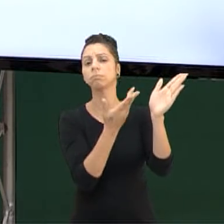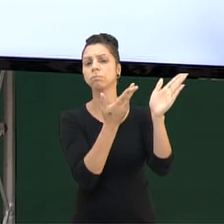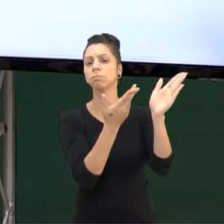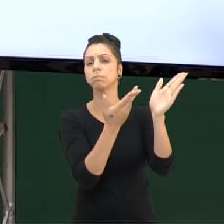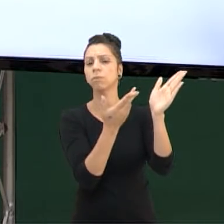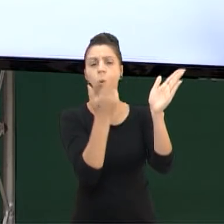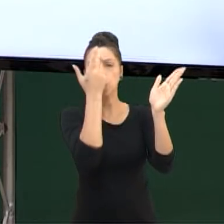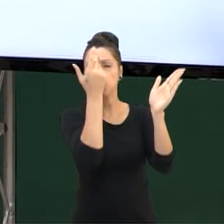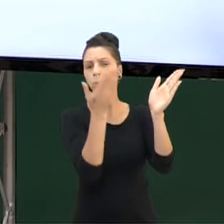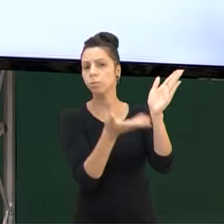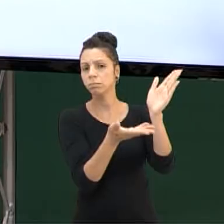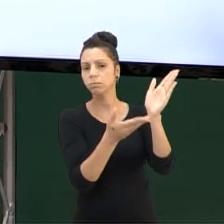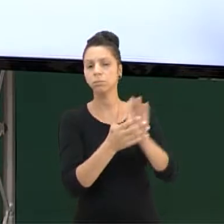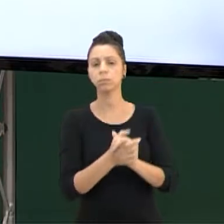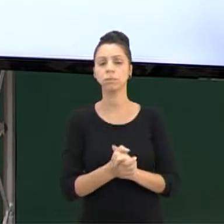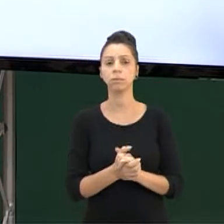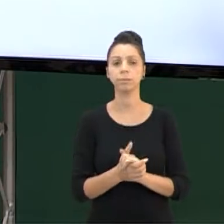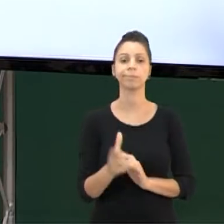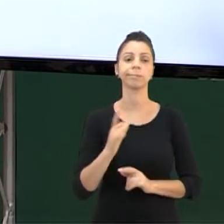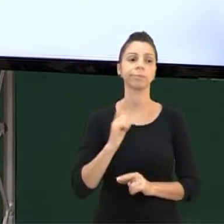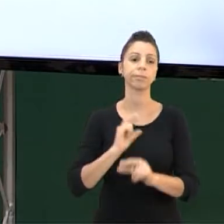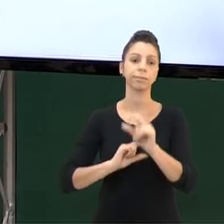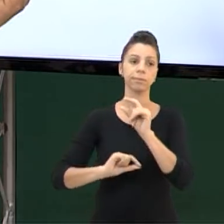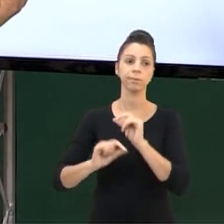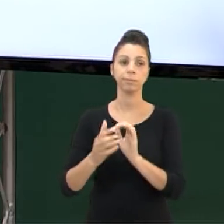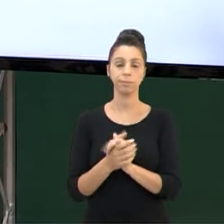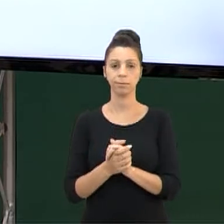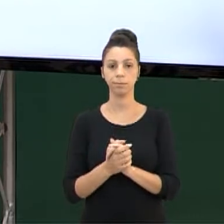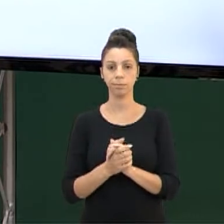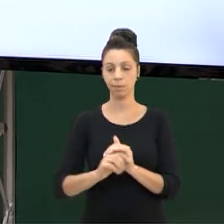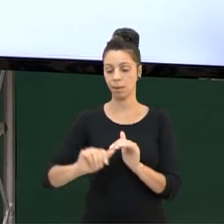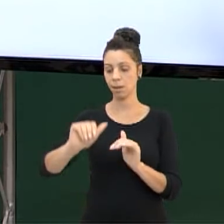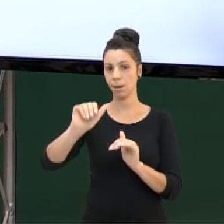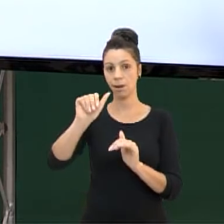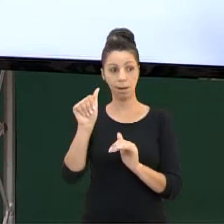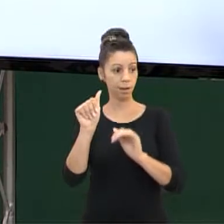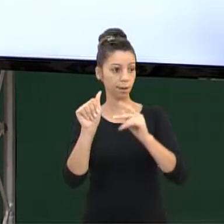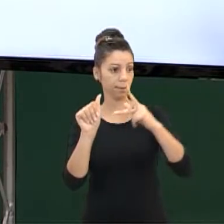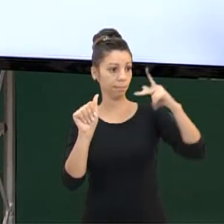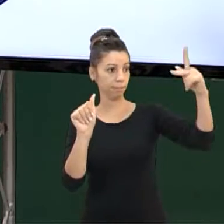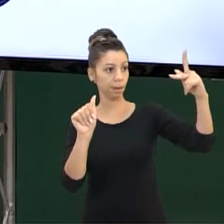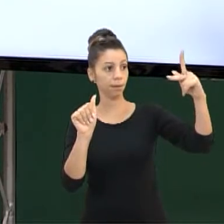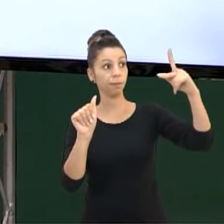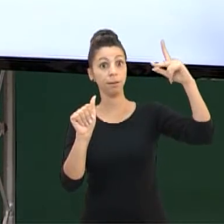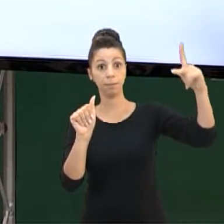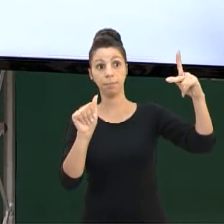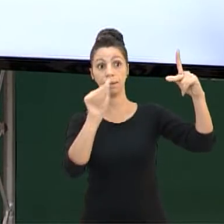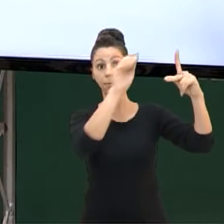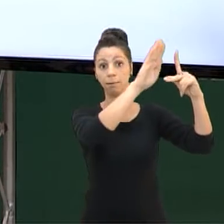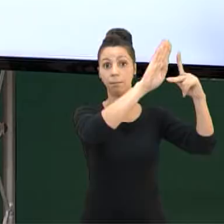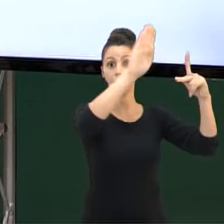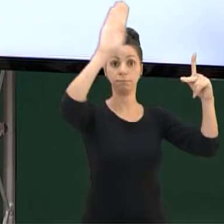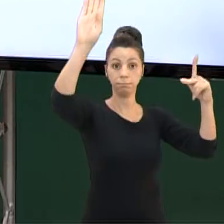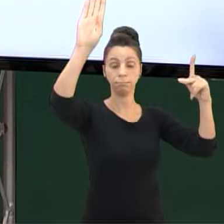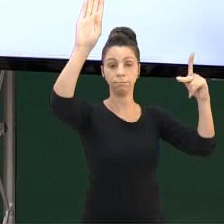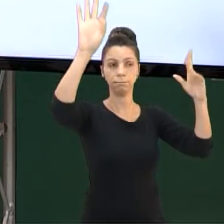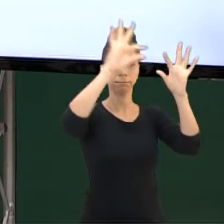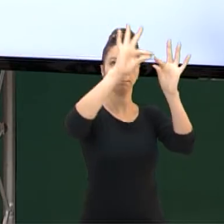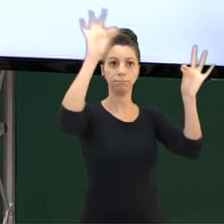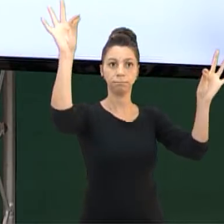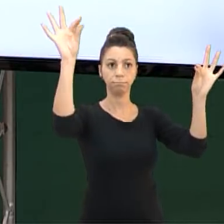ali? Nós temos o seguinte, AP e PB.